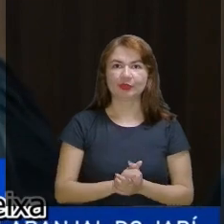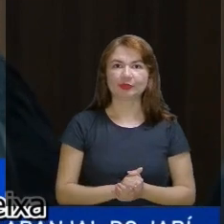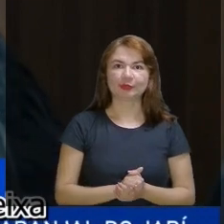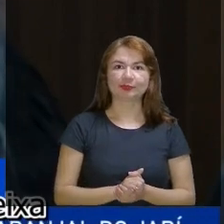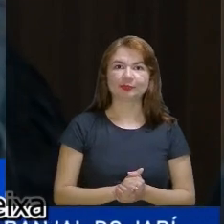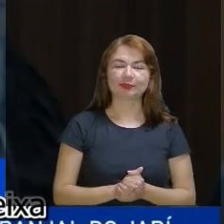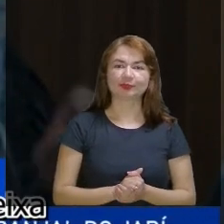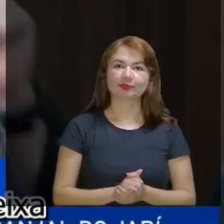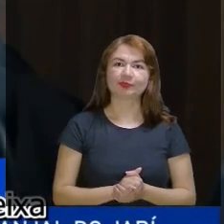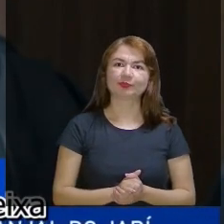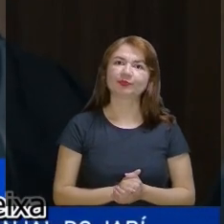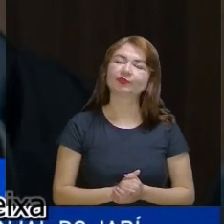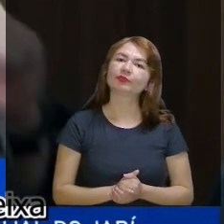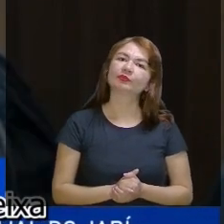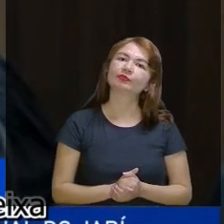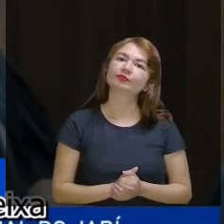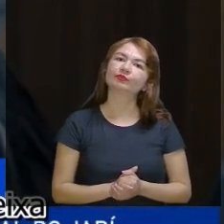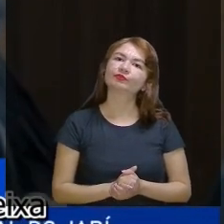TRE Amapá.